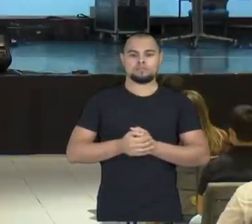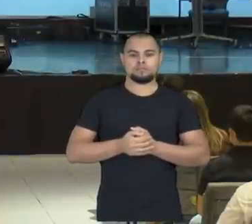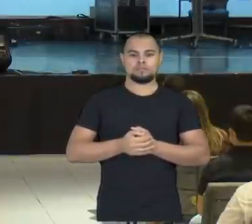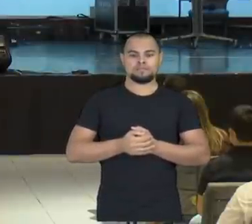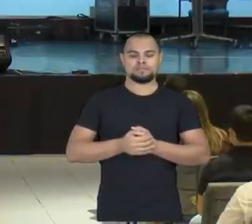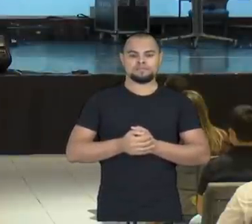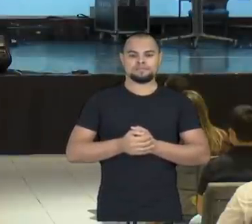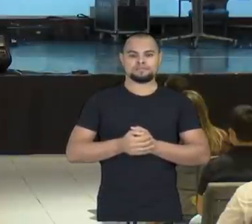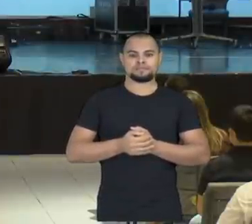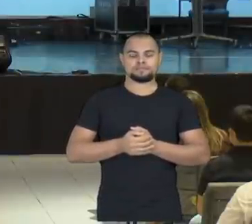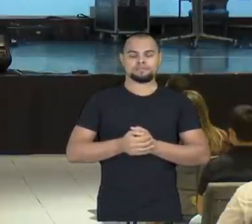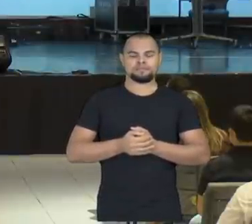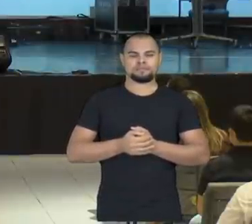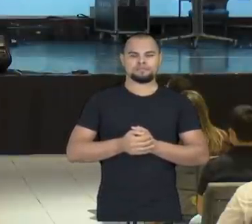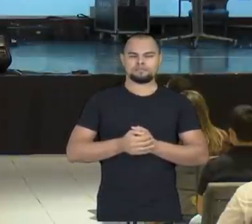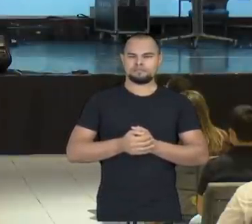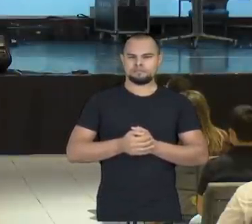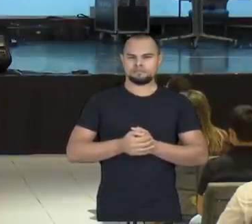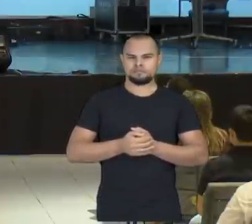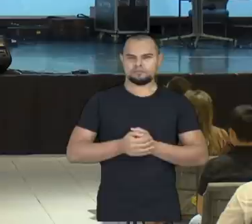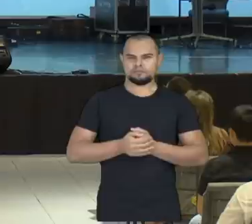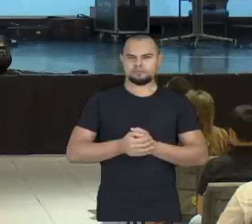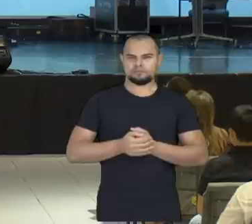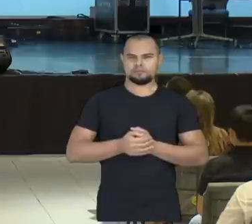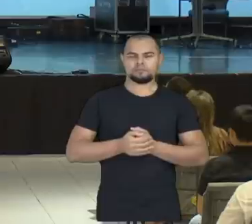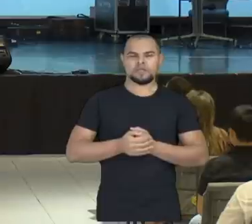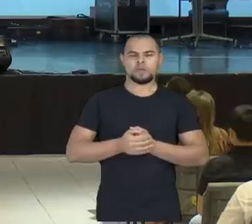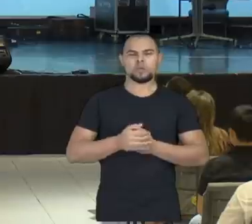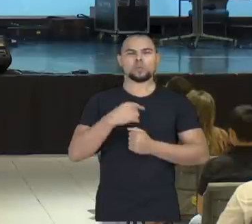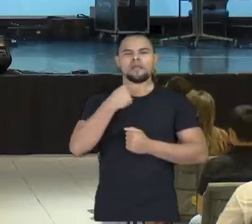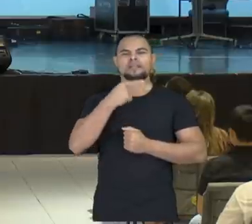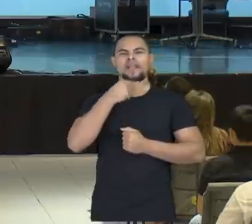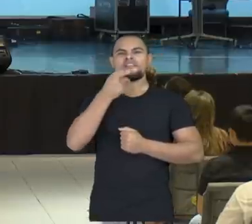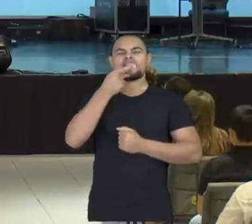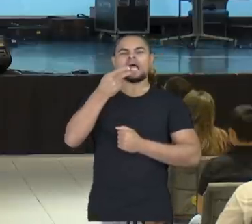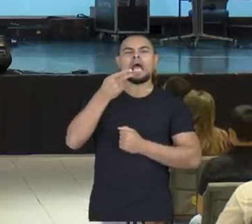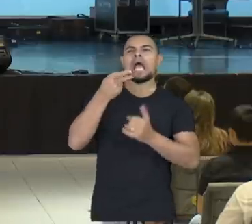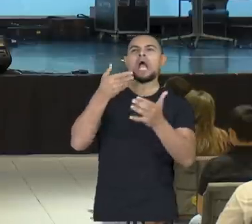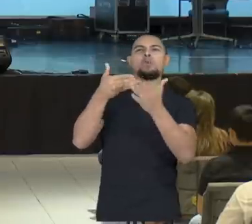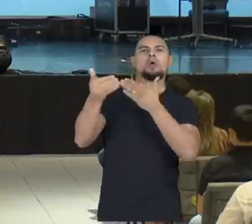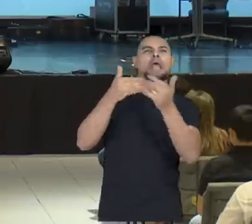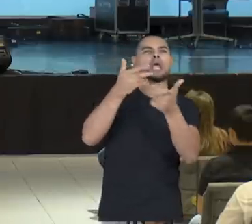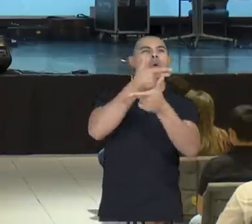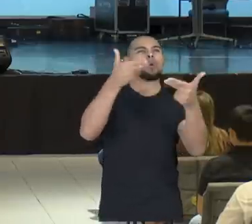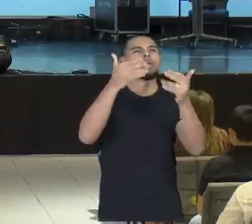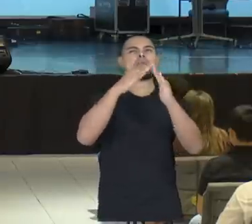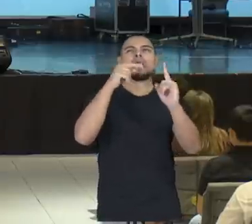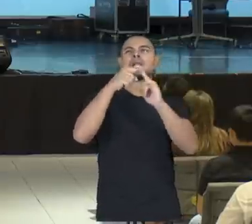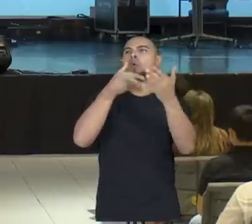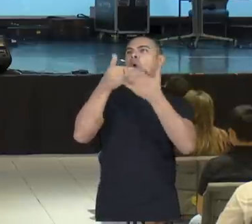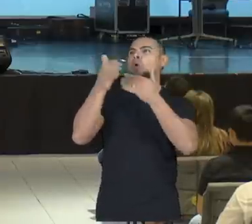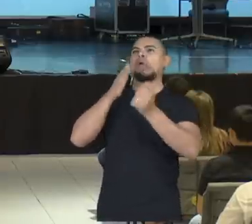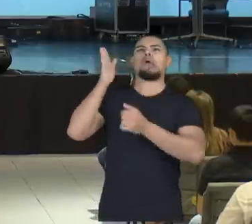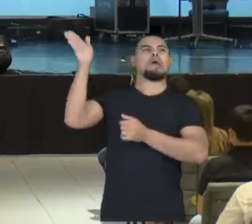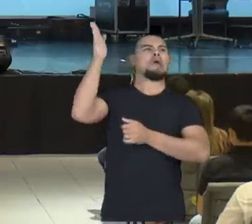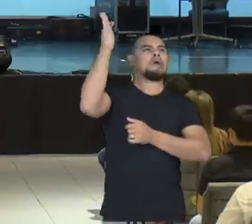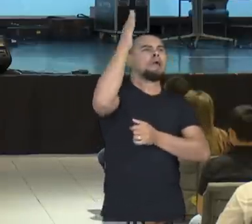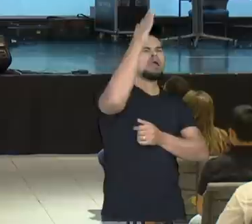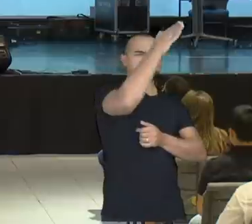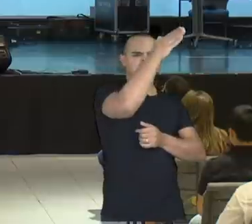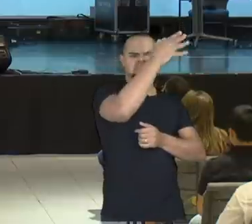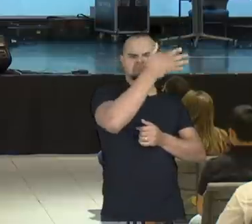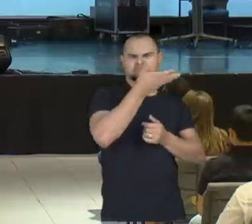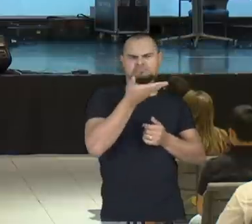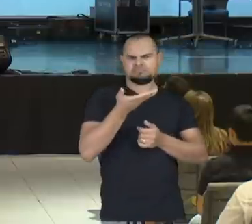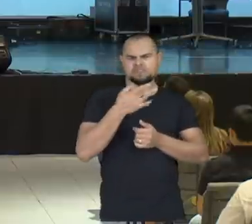Não adianta, gente. Não adianta vir com essa historinha pós-moderna. Ah, qualquer coisa é a minha igreja. Que qualquer coisa.